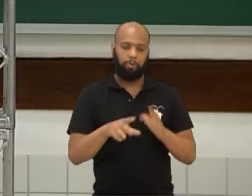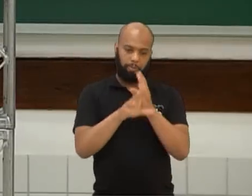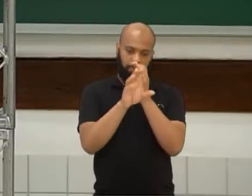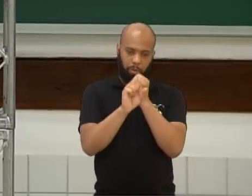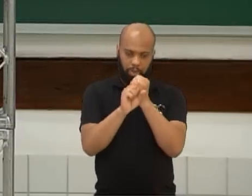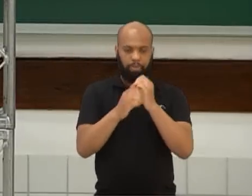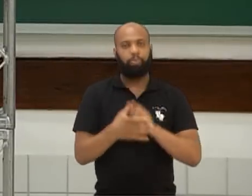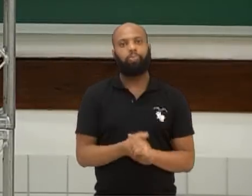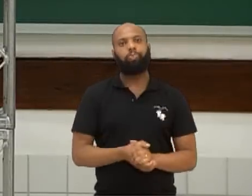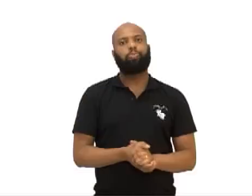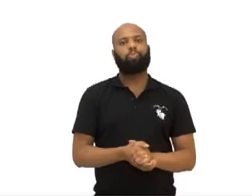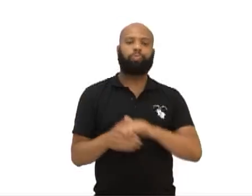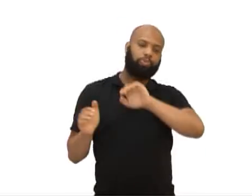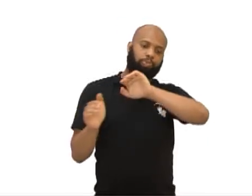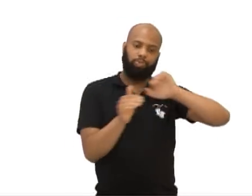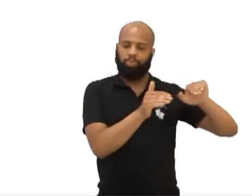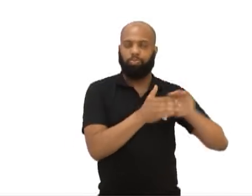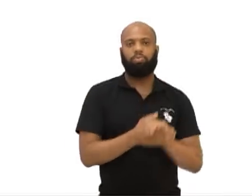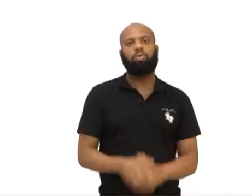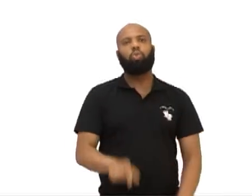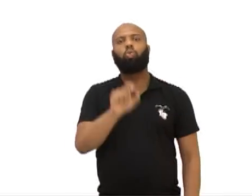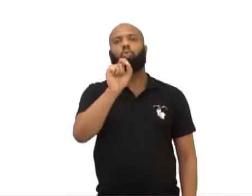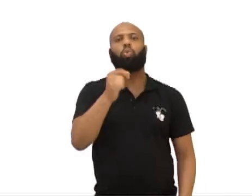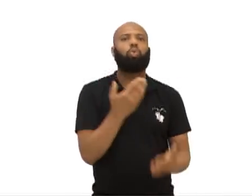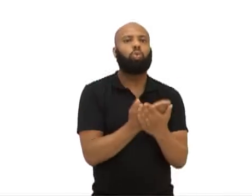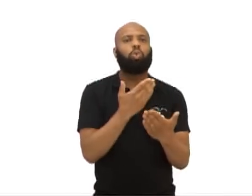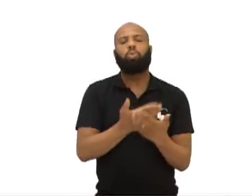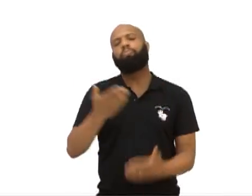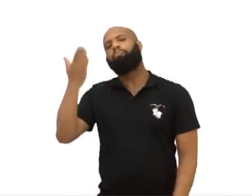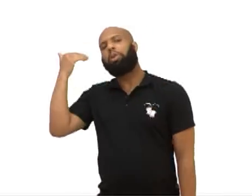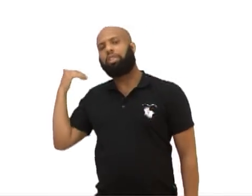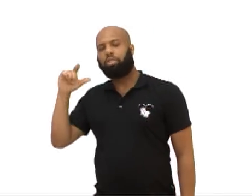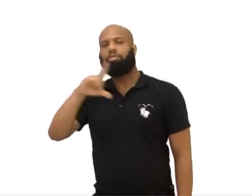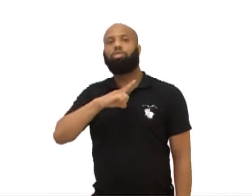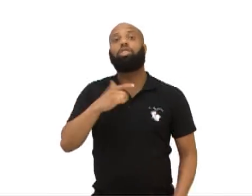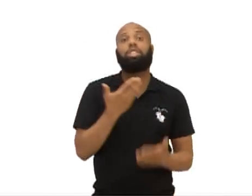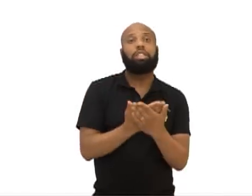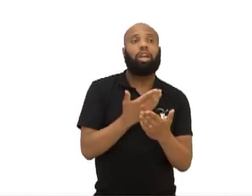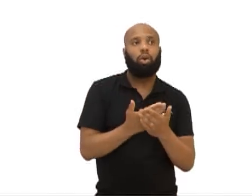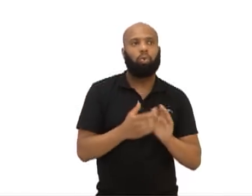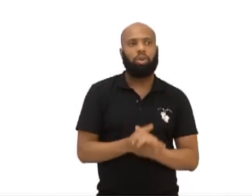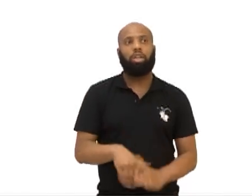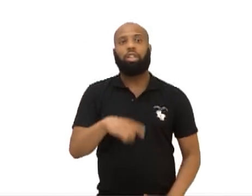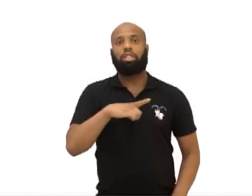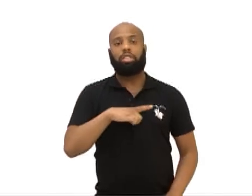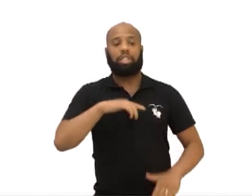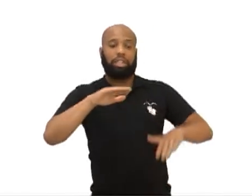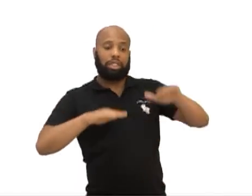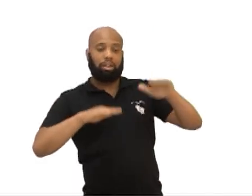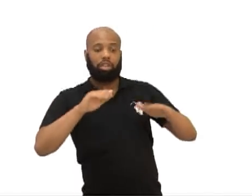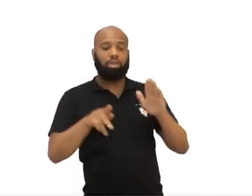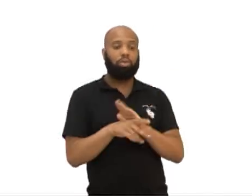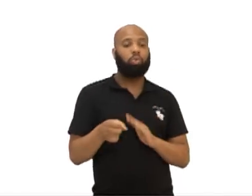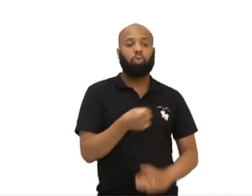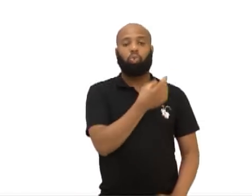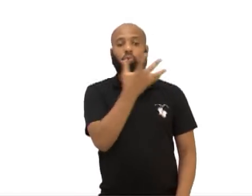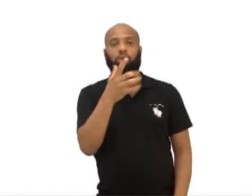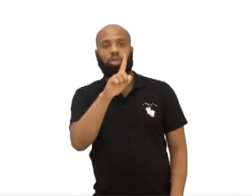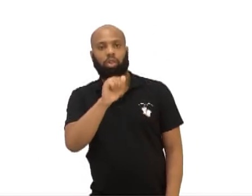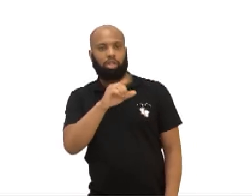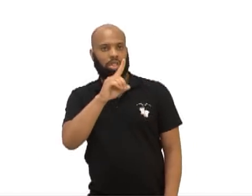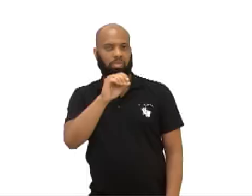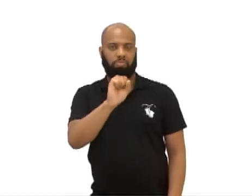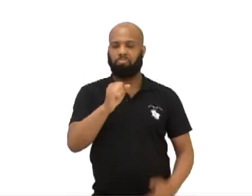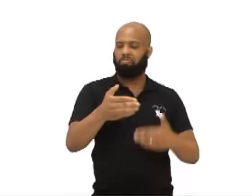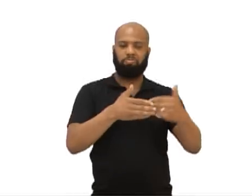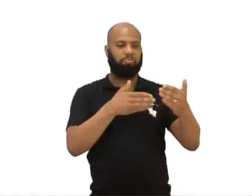aula anterior? Então, na aula anterior, a gente chegou à conclusão que, dependendo do número de lados do polígono, não importa que número